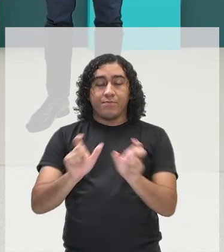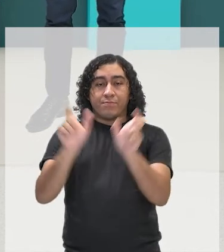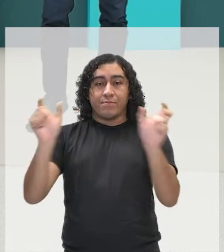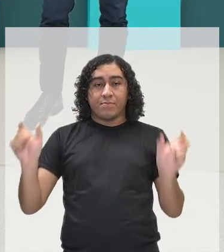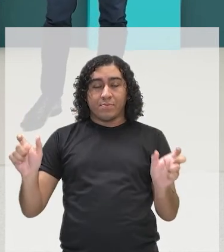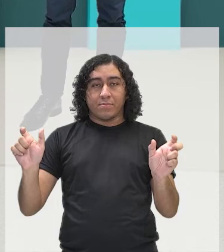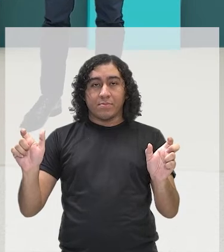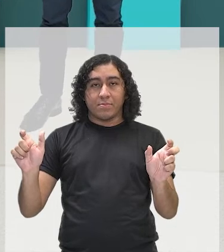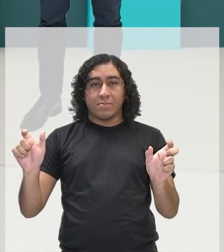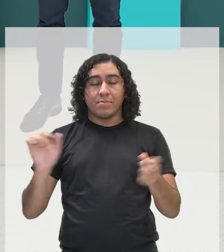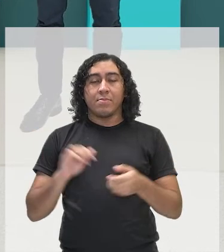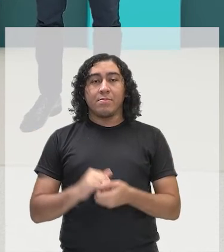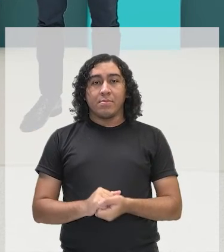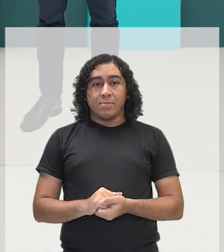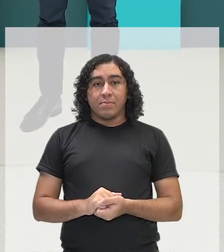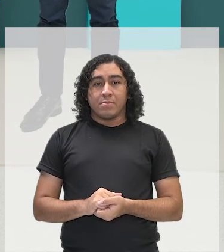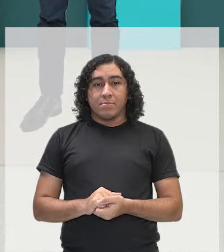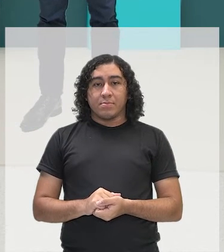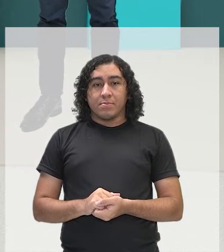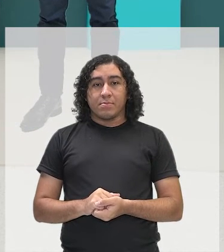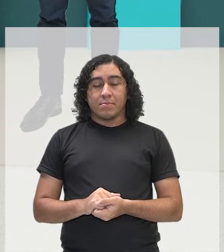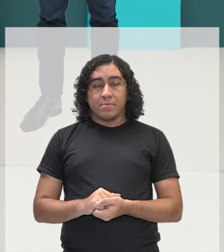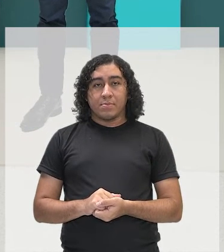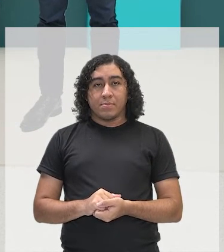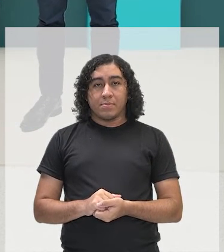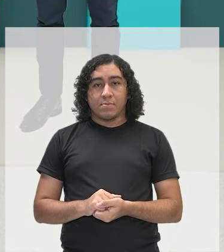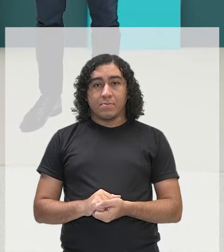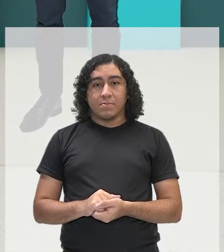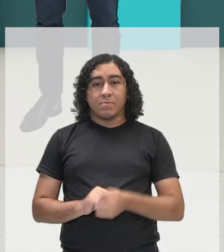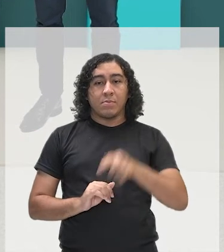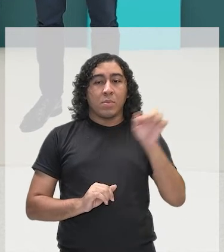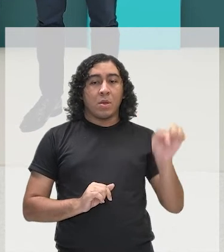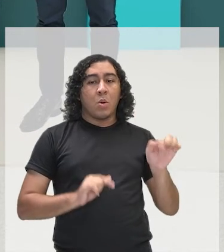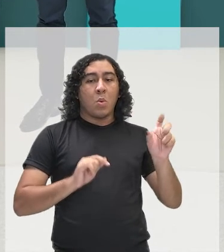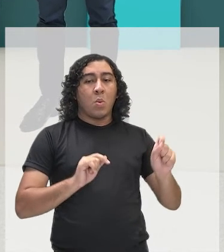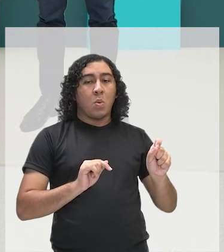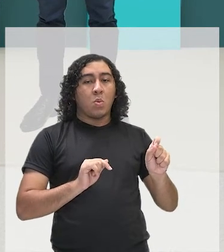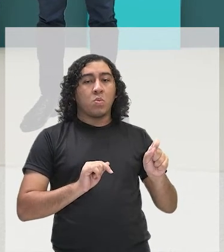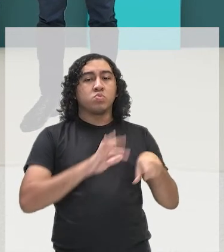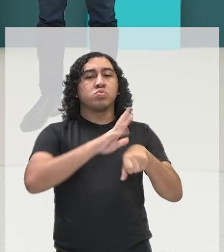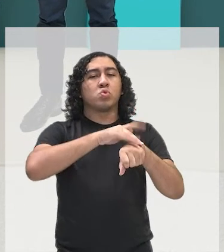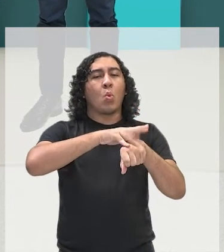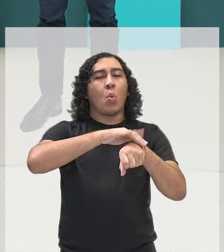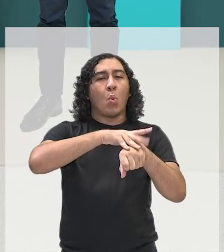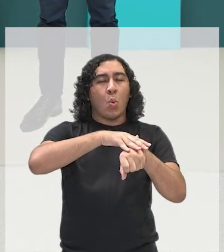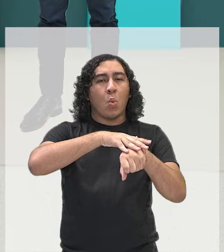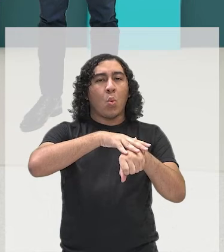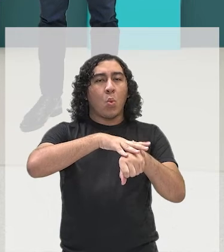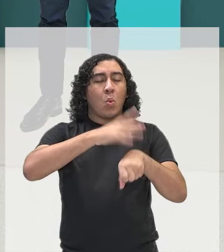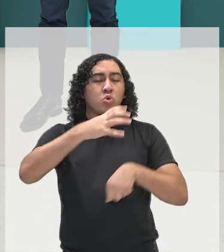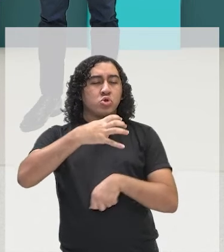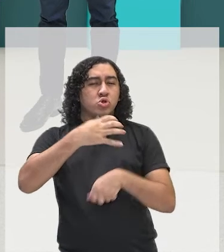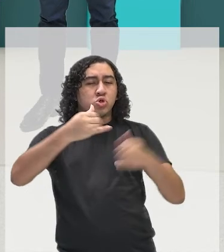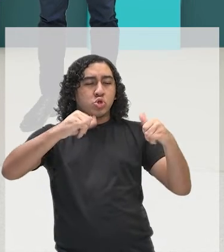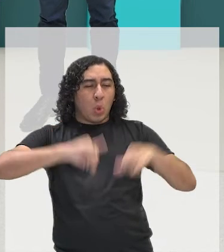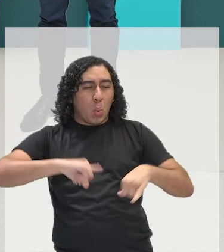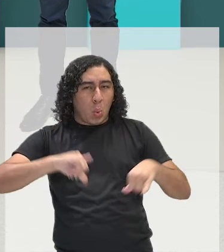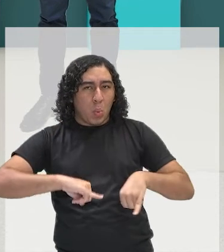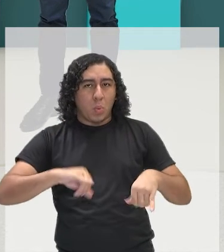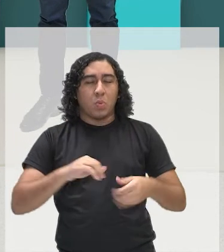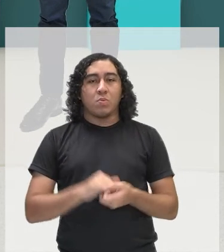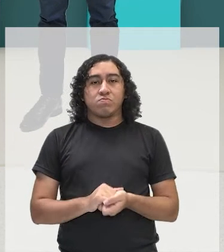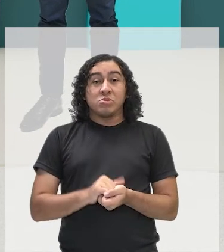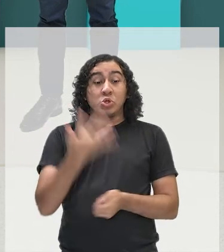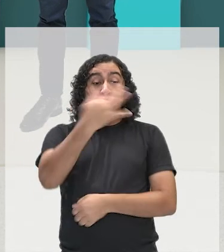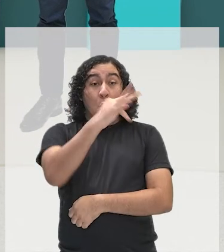Continuando. Pain versus ache. Pain versus ache. Pain, então, é a dor forte, lacinante, tá? Aquela